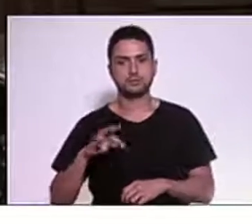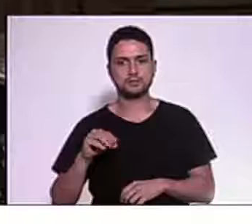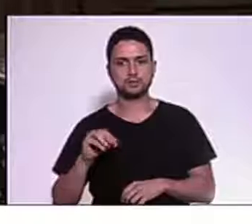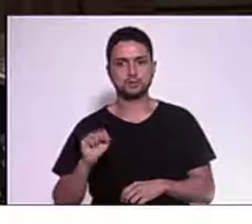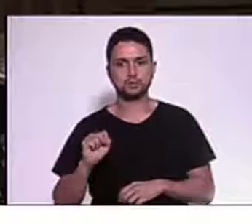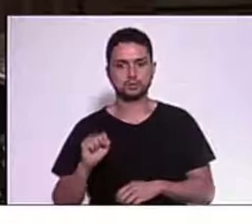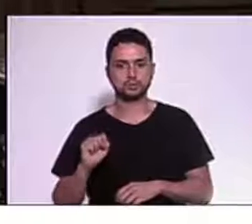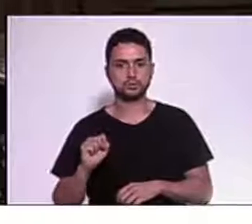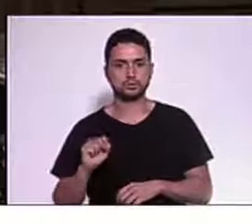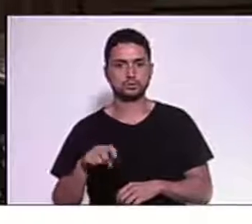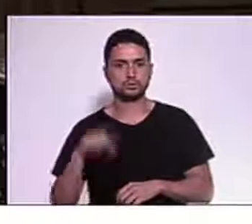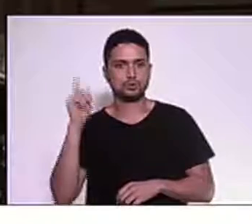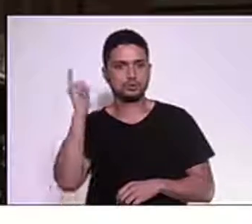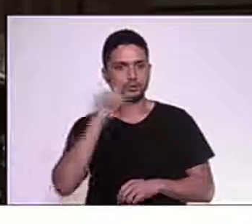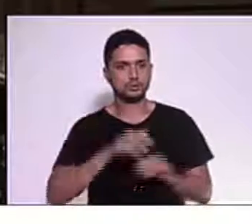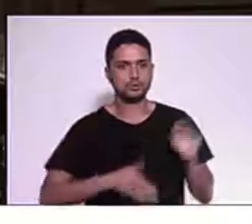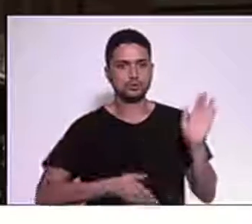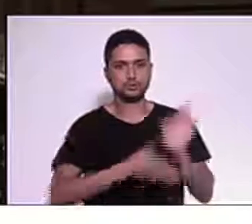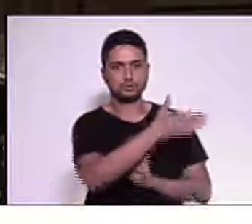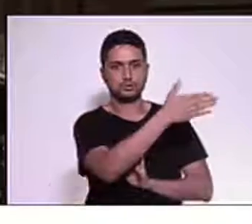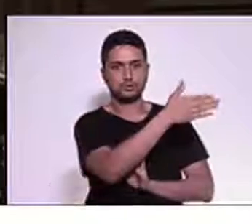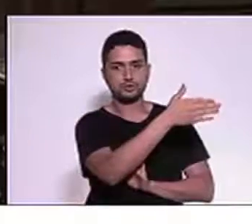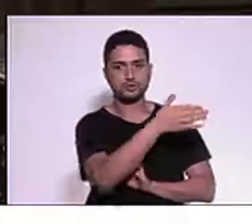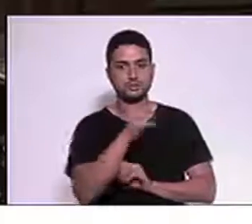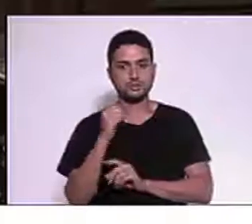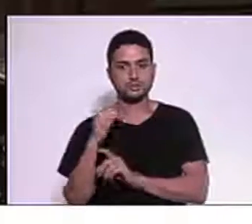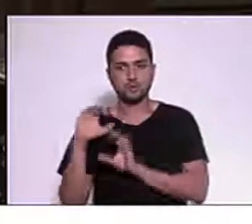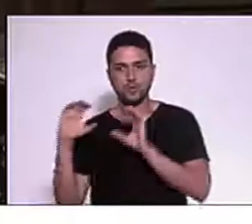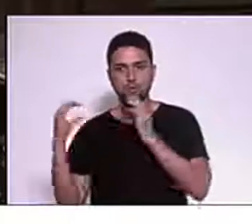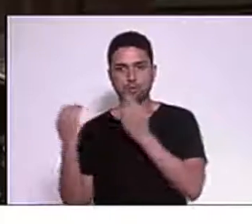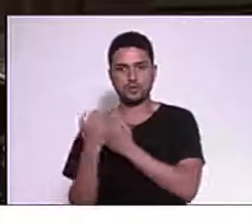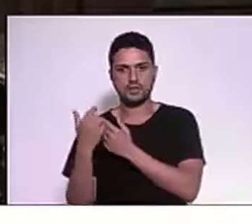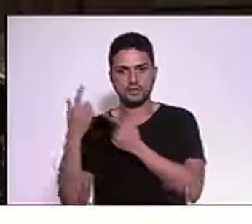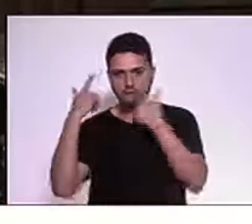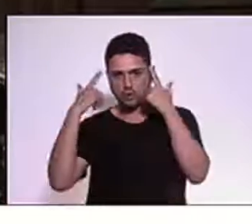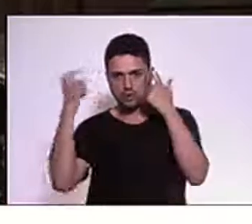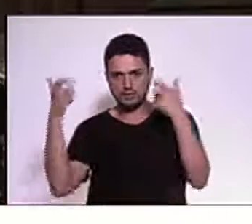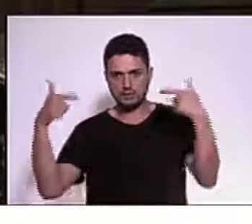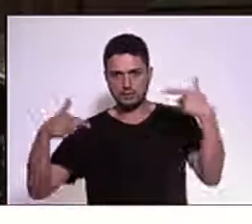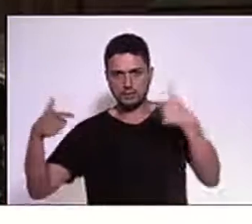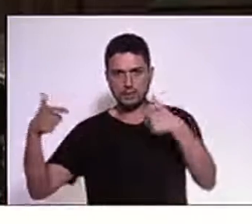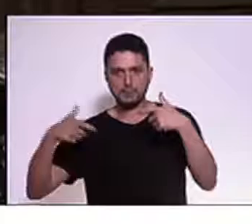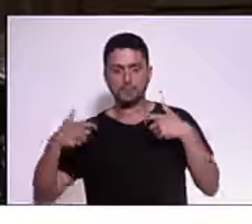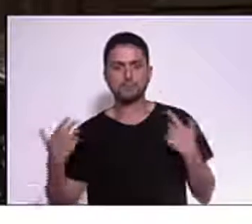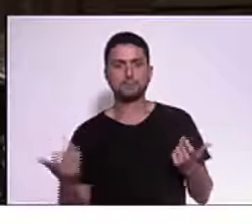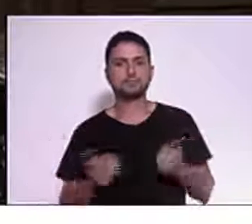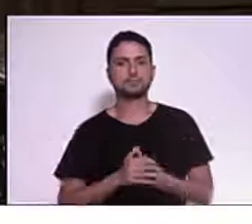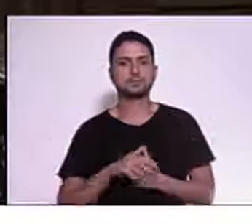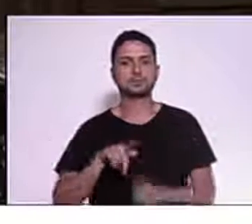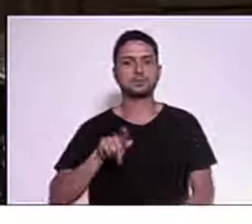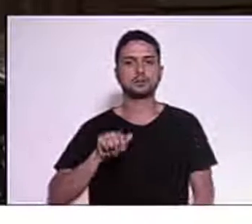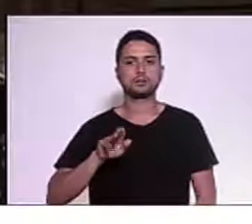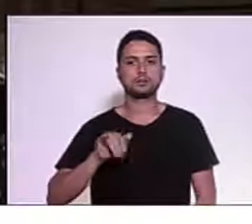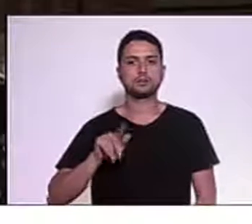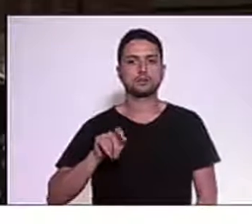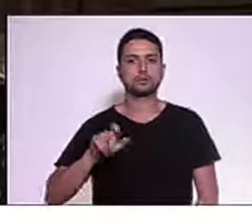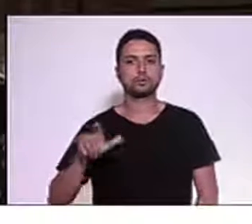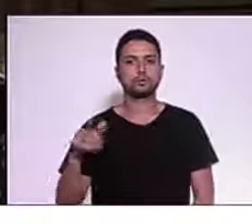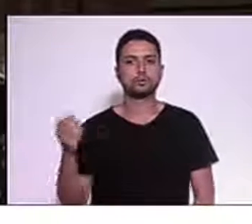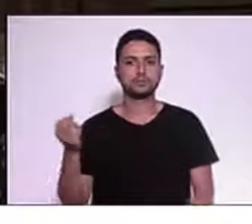Futebol Clube, fugir dos impactos da violência. Portanto, Gabigol nos